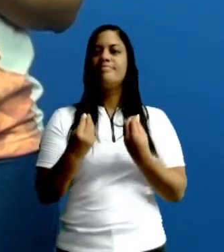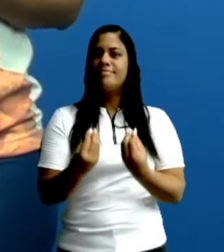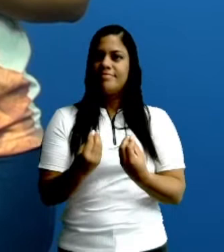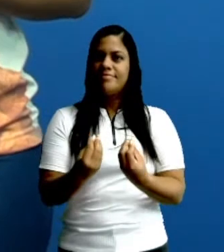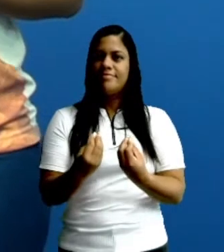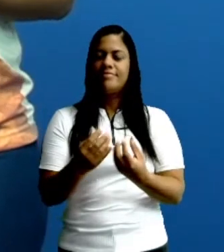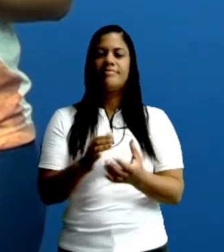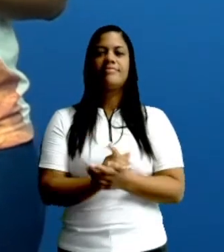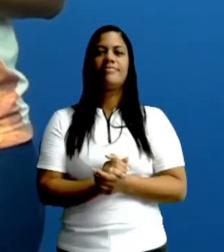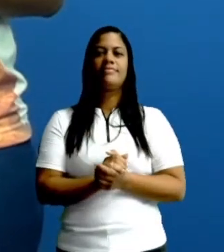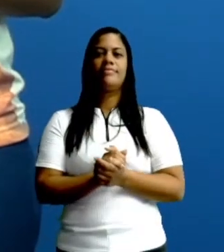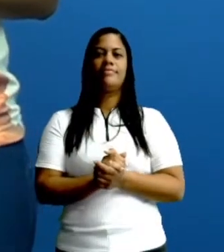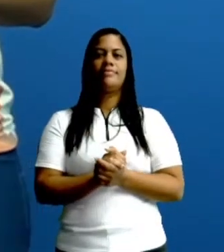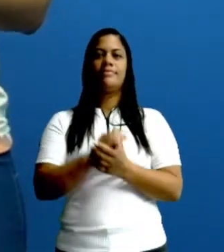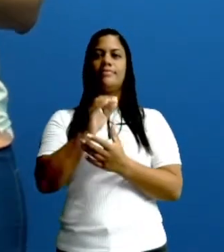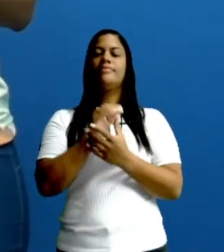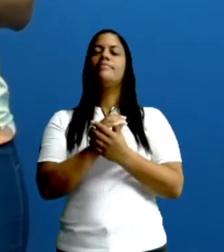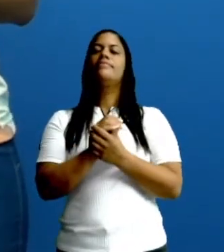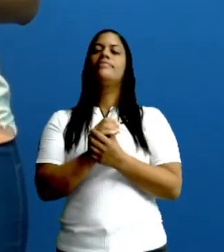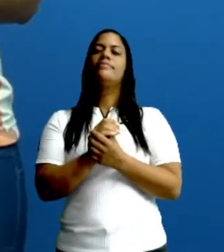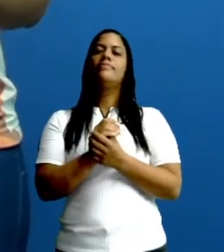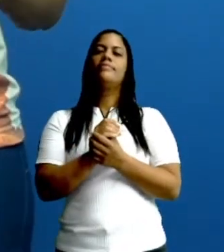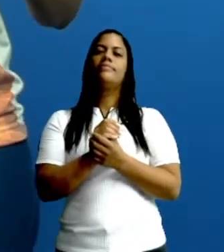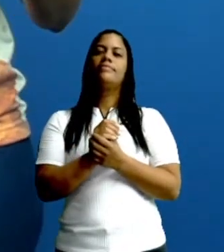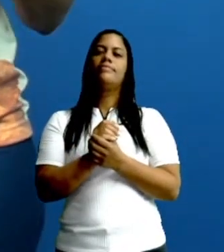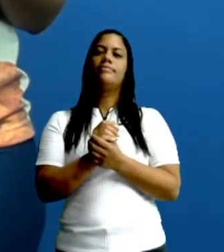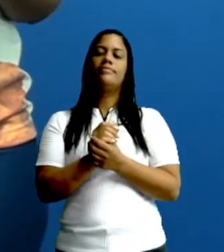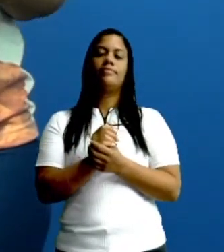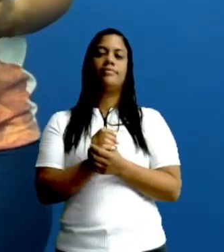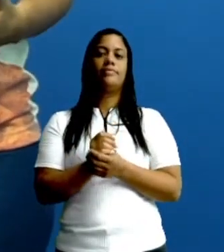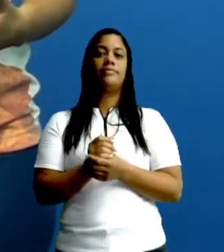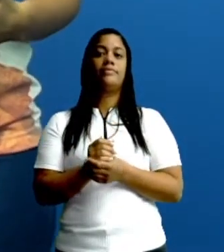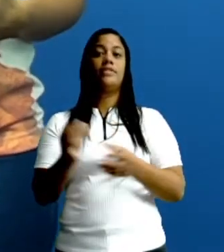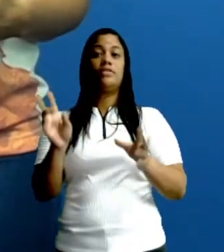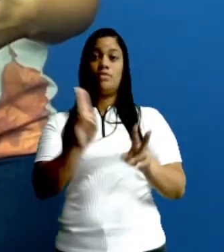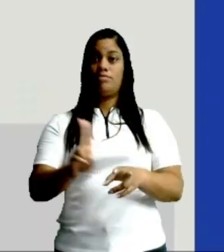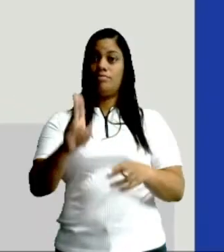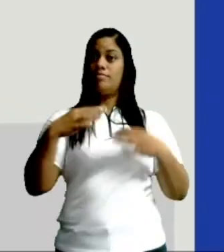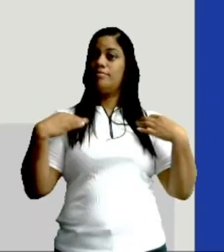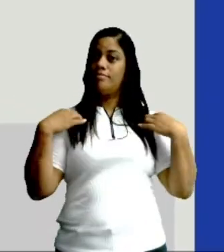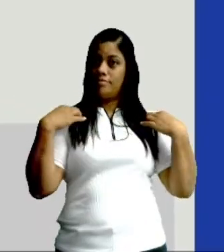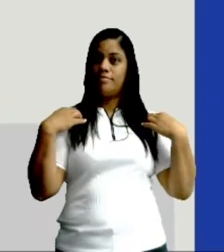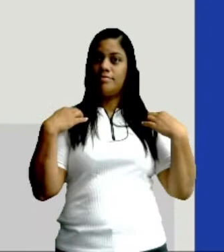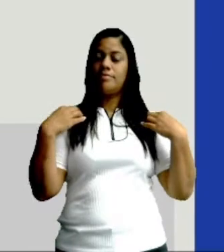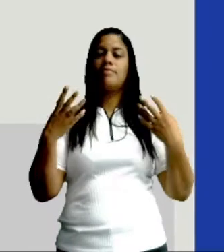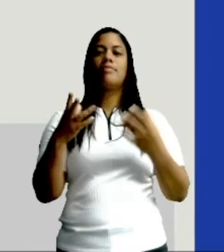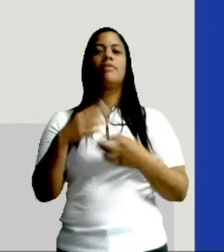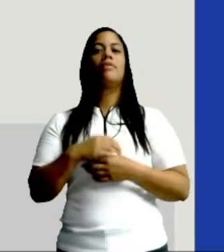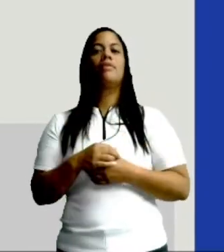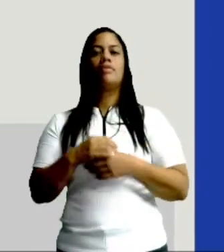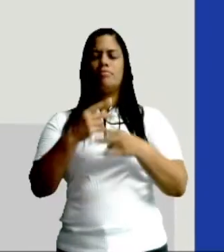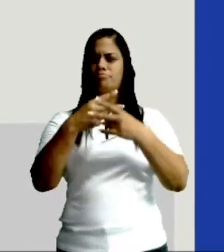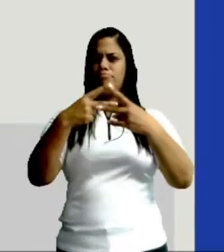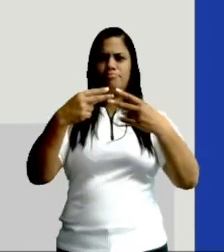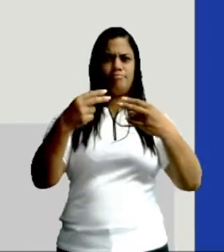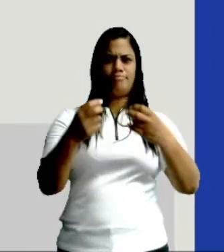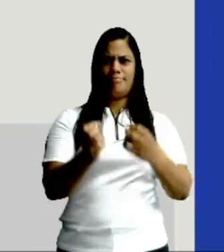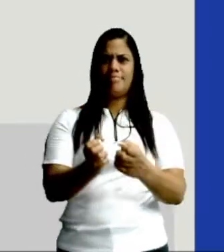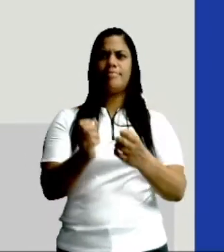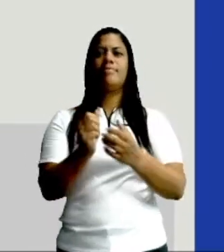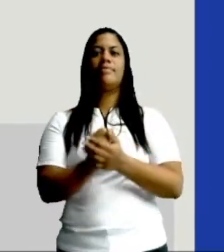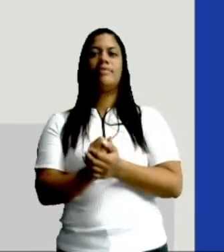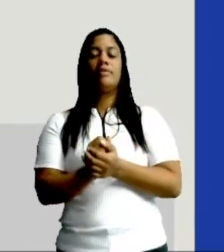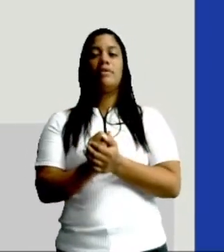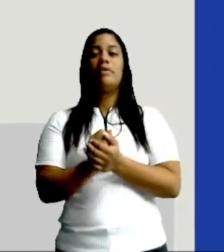O clima ele vai interferir no nosso modo de vestir, nos usos dos acessórios, na